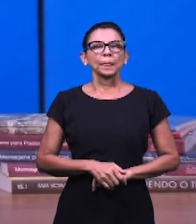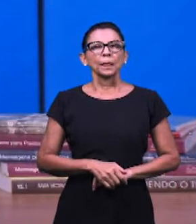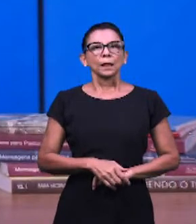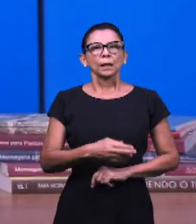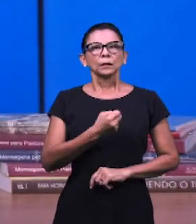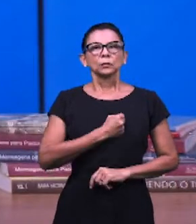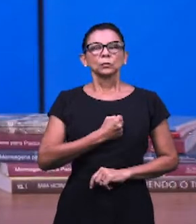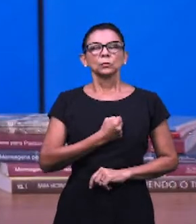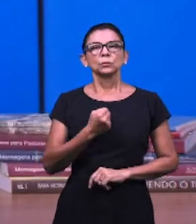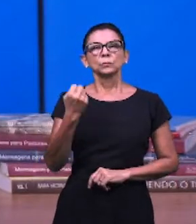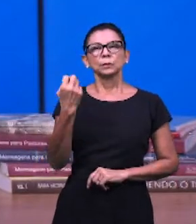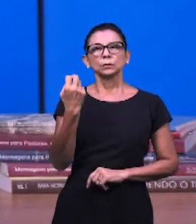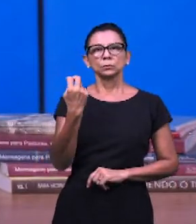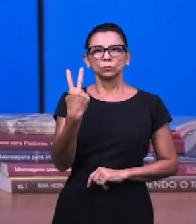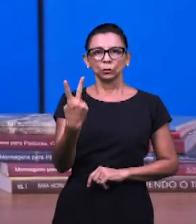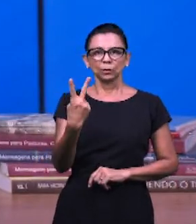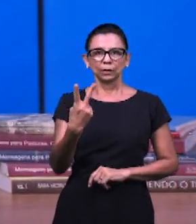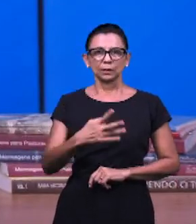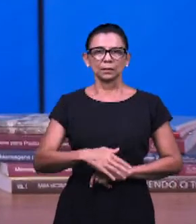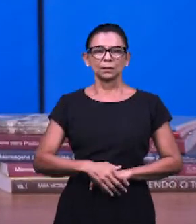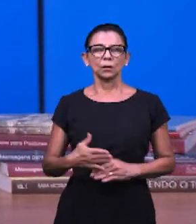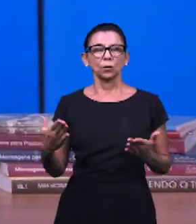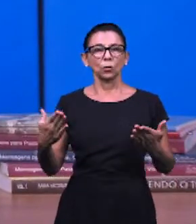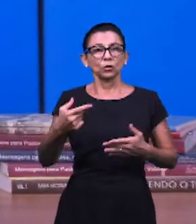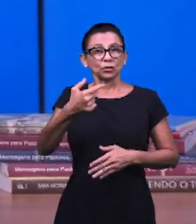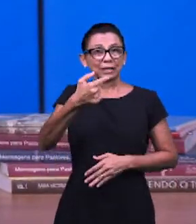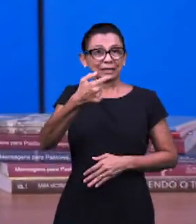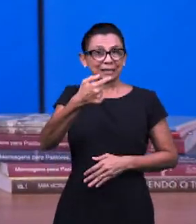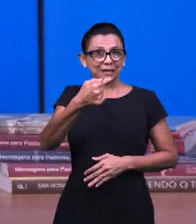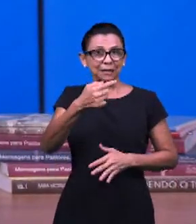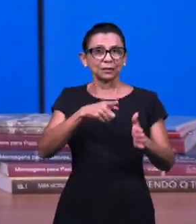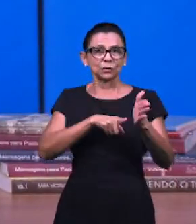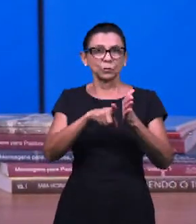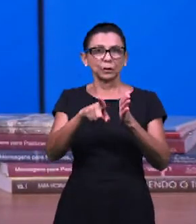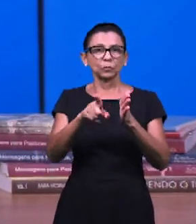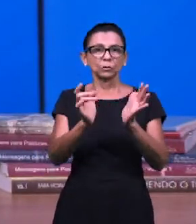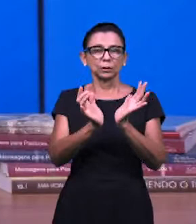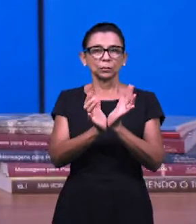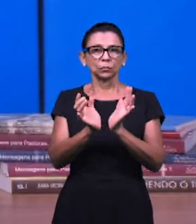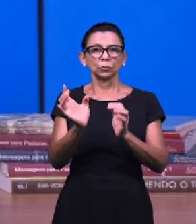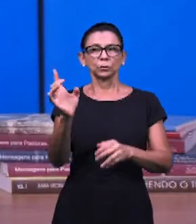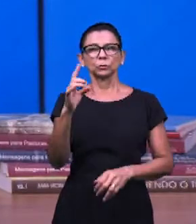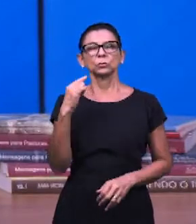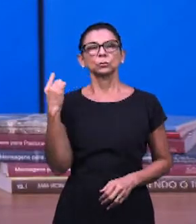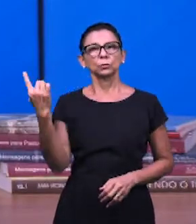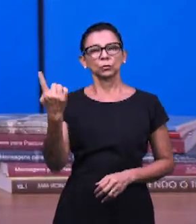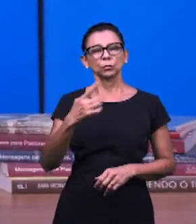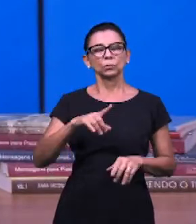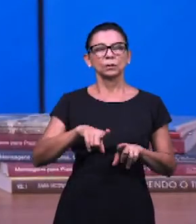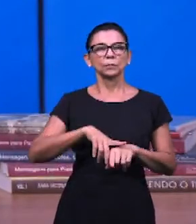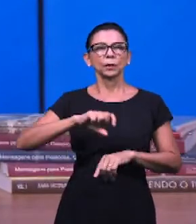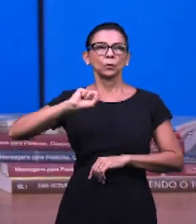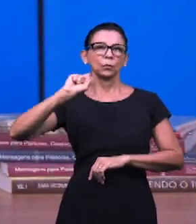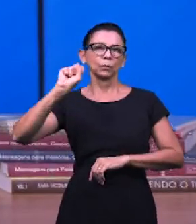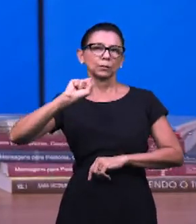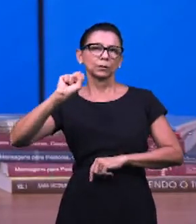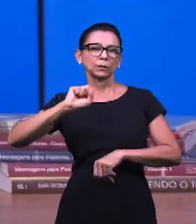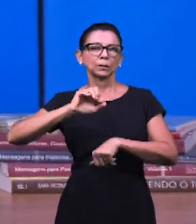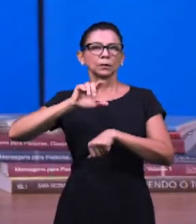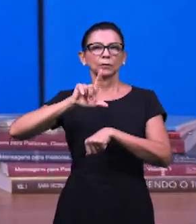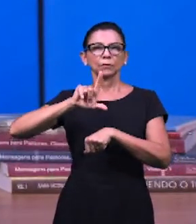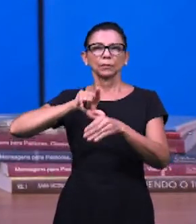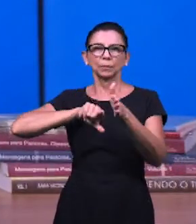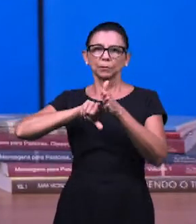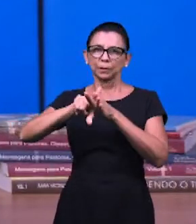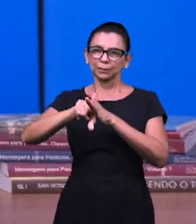à segunda pergunta. Nós temos hoje 7 perguntas destinadas ou dirigidas a todos e mais uma, a 8ª pergunta,